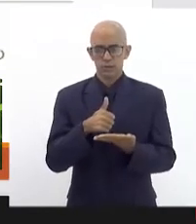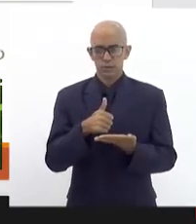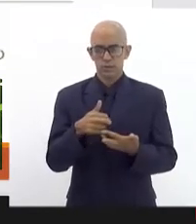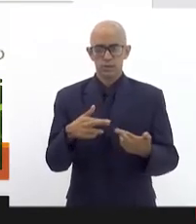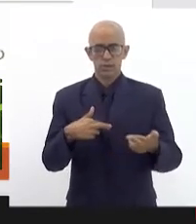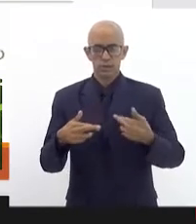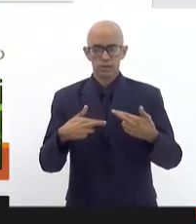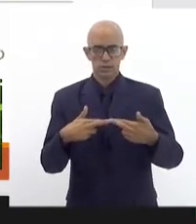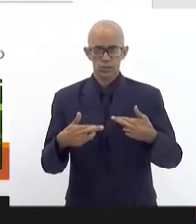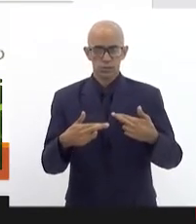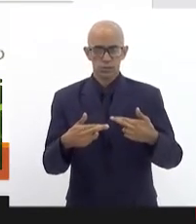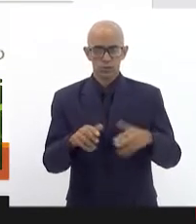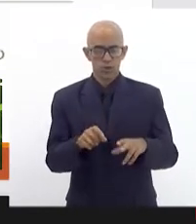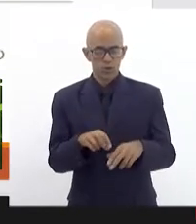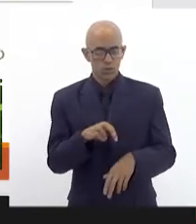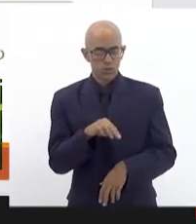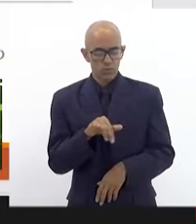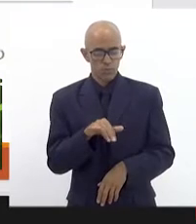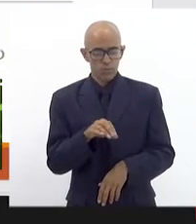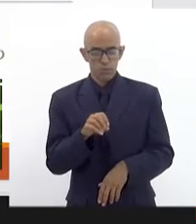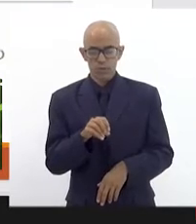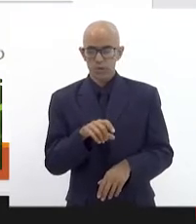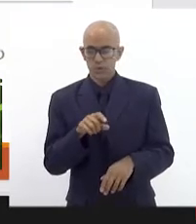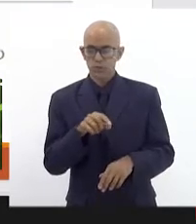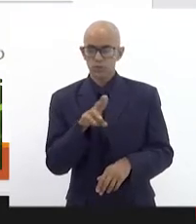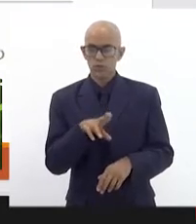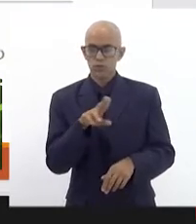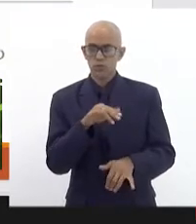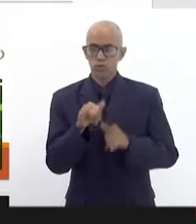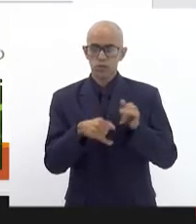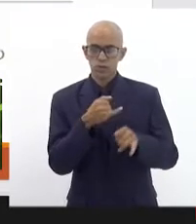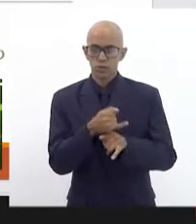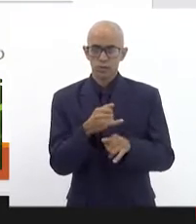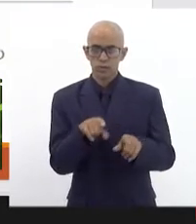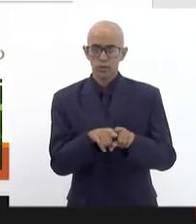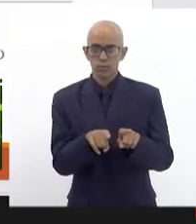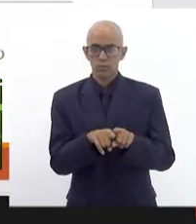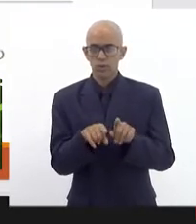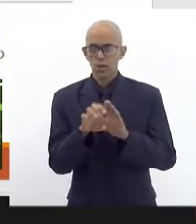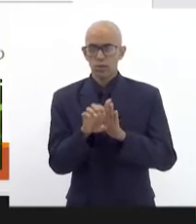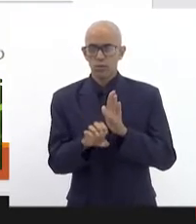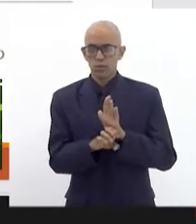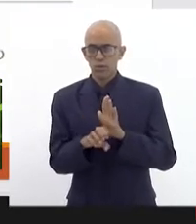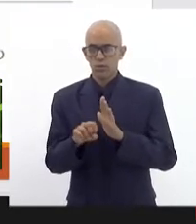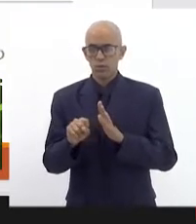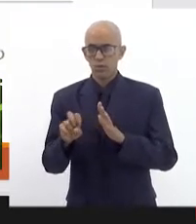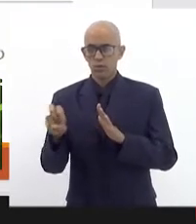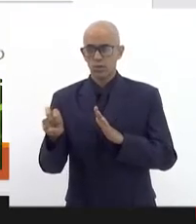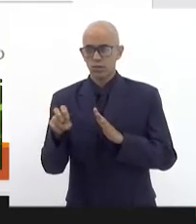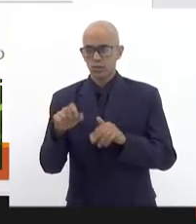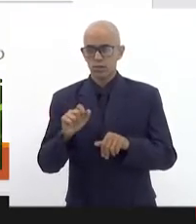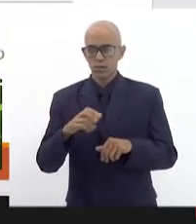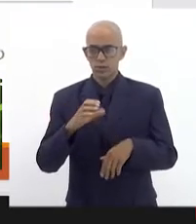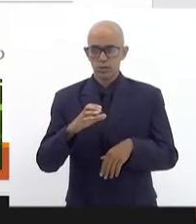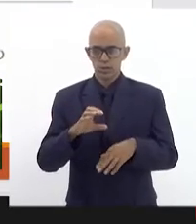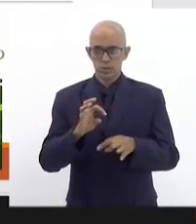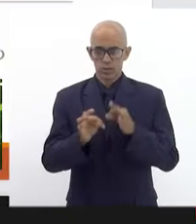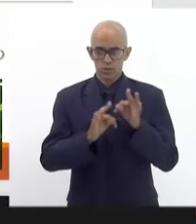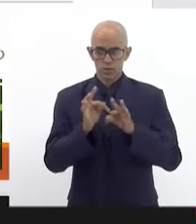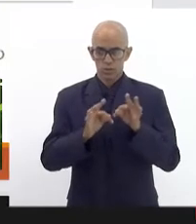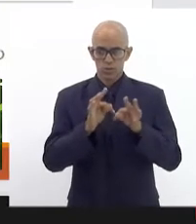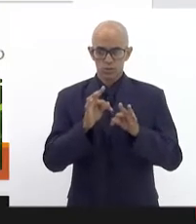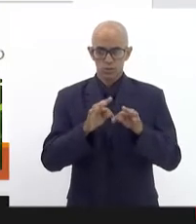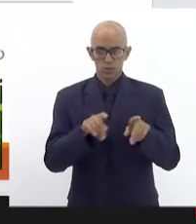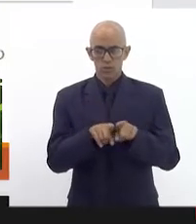né? O Marco Civil da Internet, a Emenda Constitucional 85, que constitucionalizou a questão da ciência, tecnologia e inovação, né?